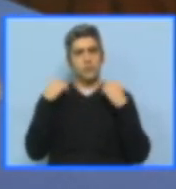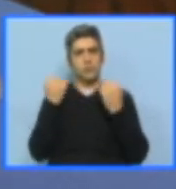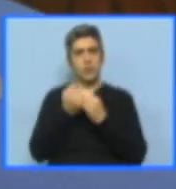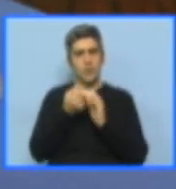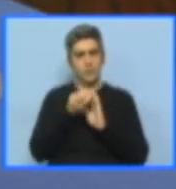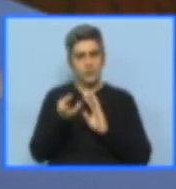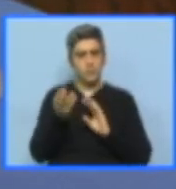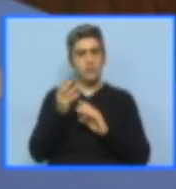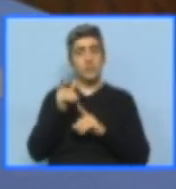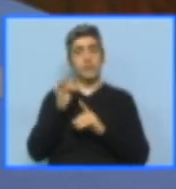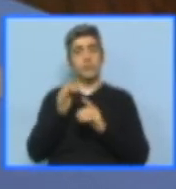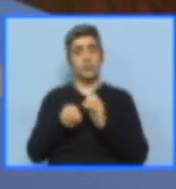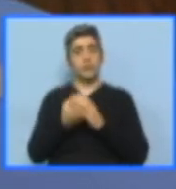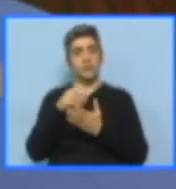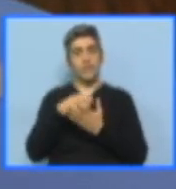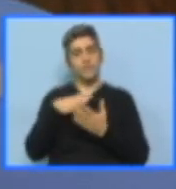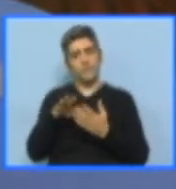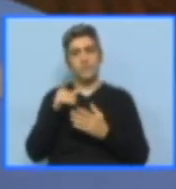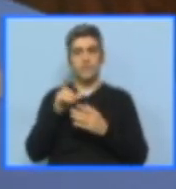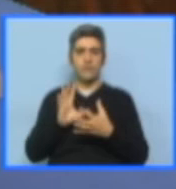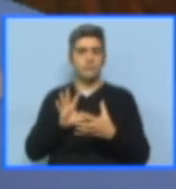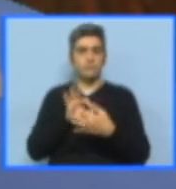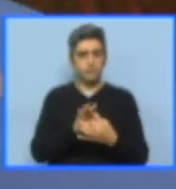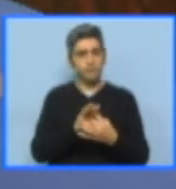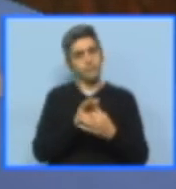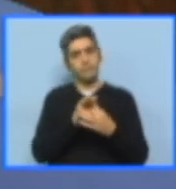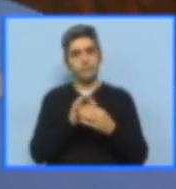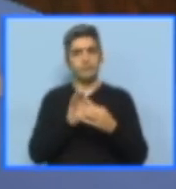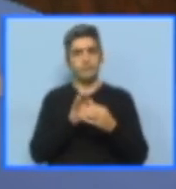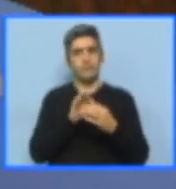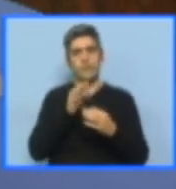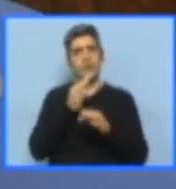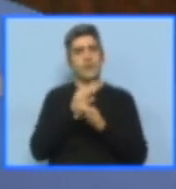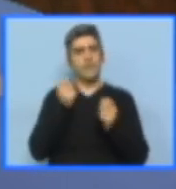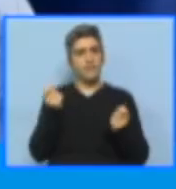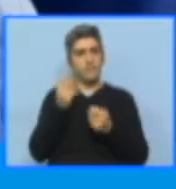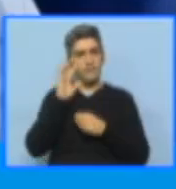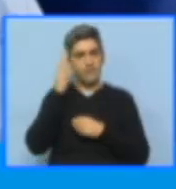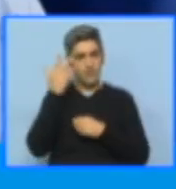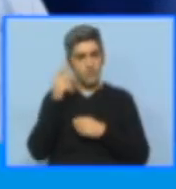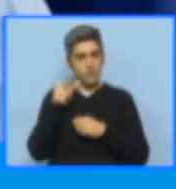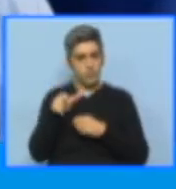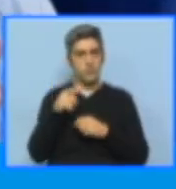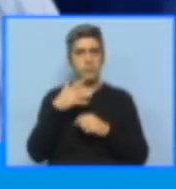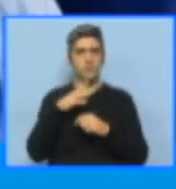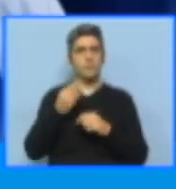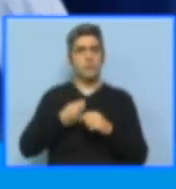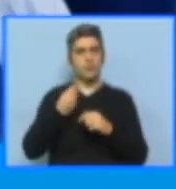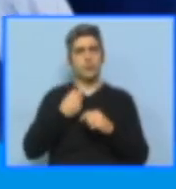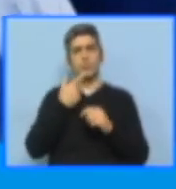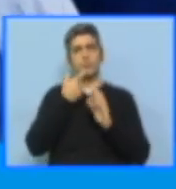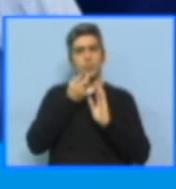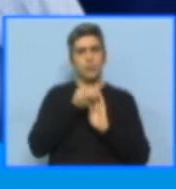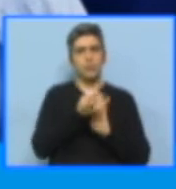a Fundação SPES quis associar-se a este evento e às preocupações que seguramente são múltiplas